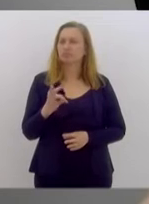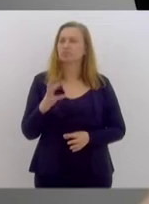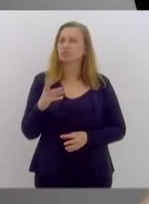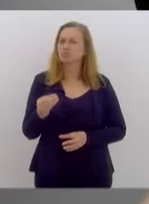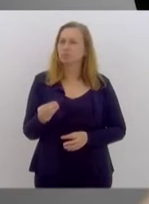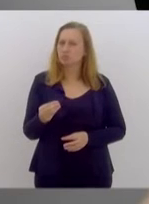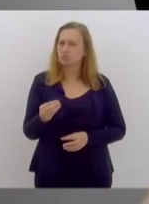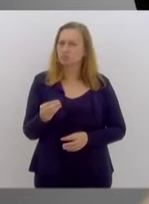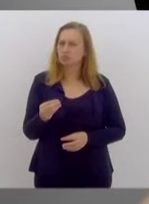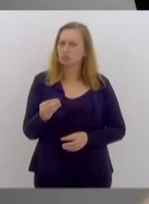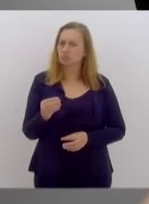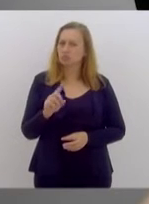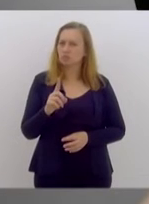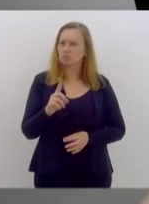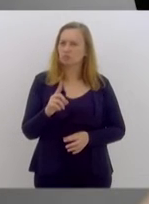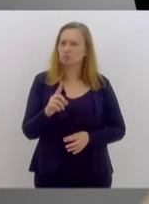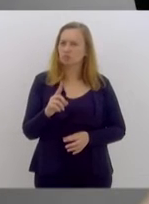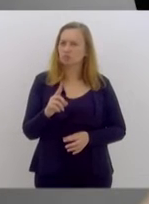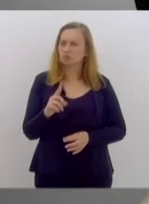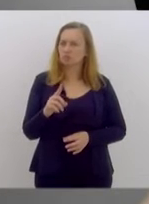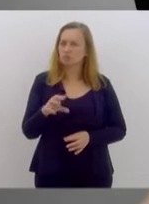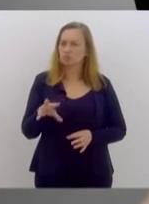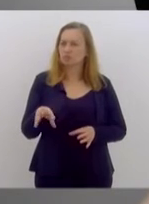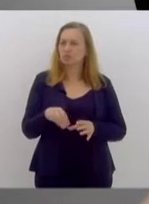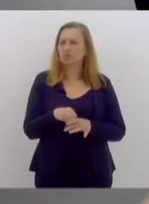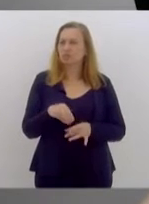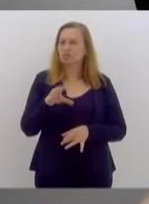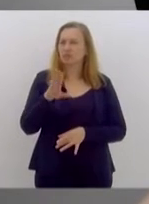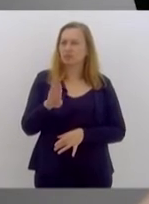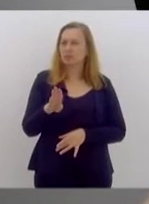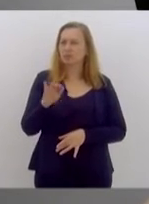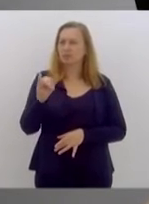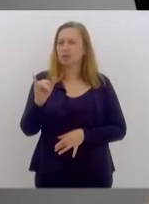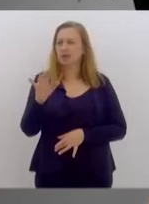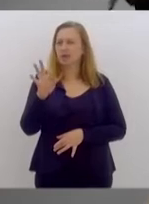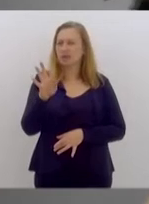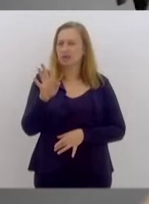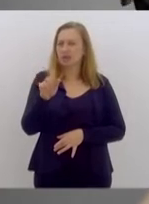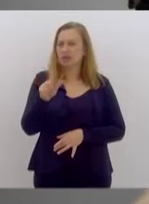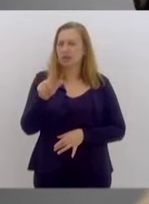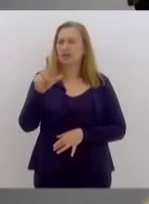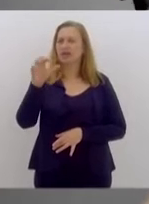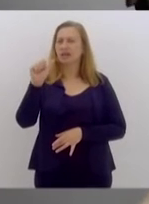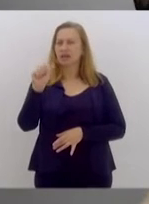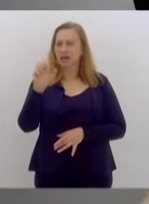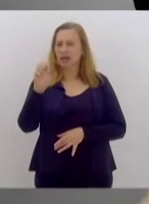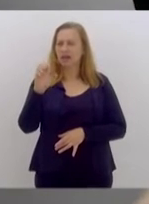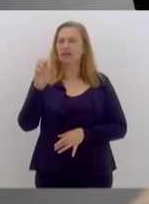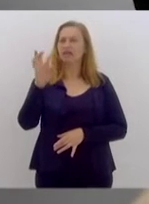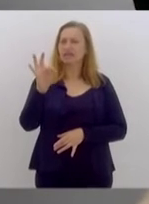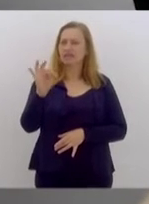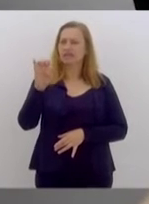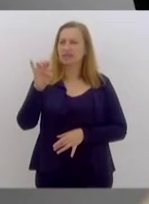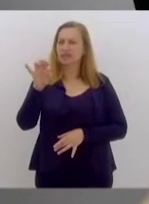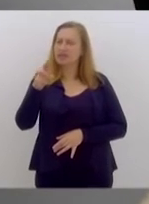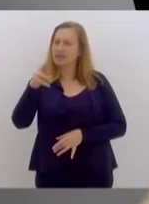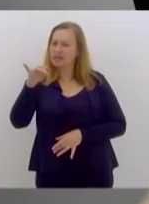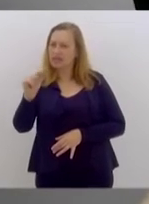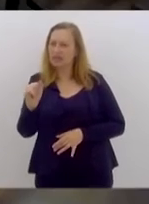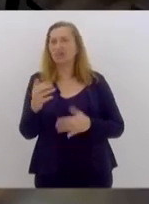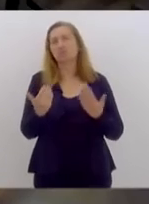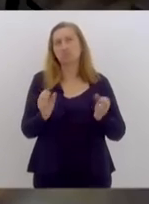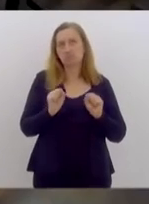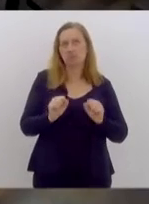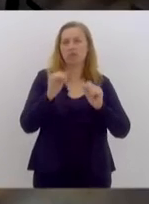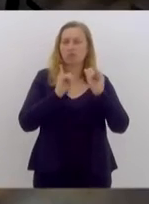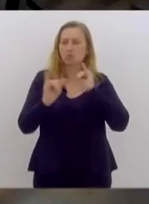aquilo que não tá na bilheteria que a seja publicidade que a seja utilização